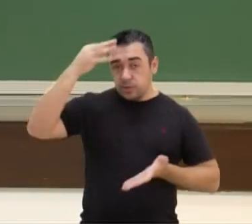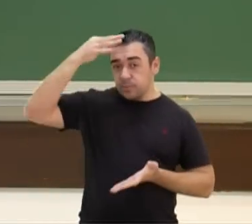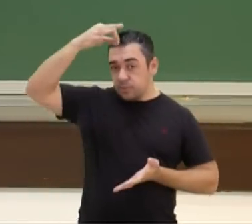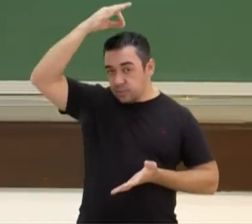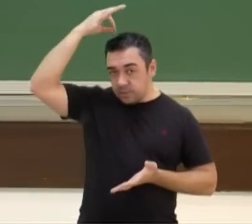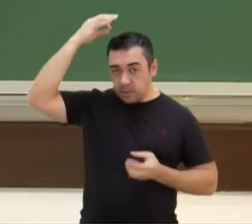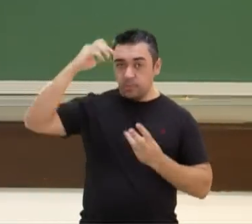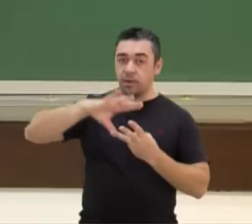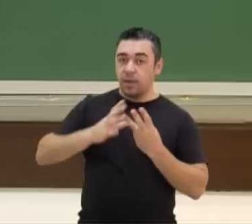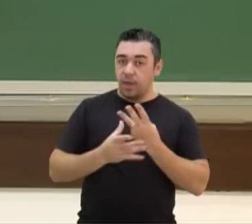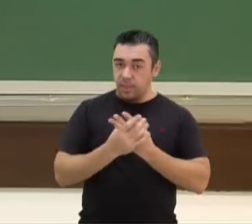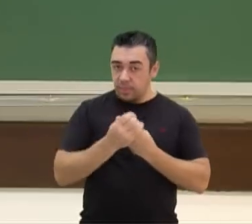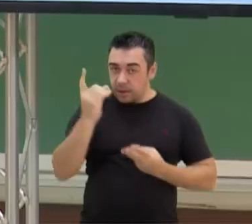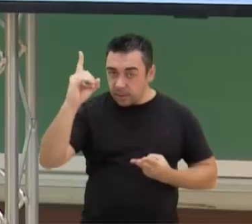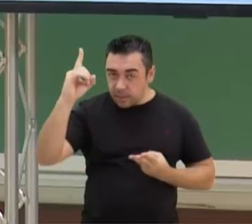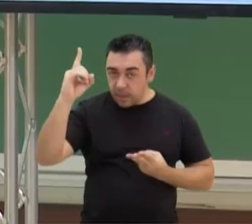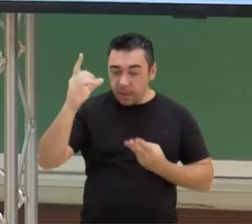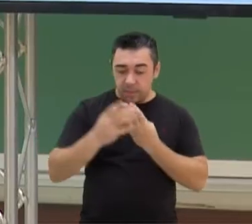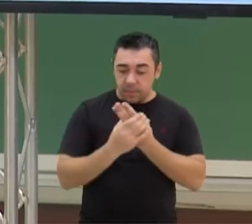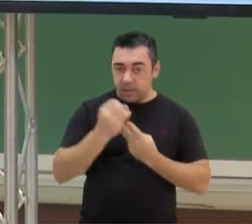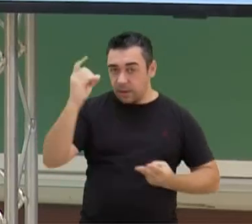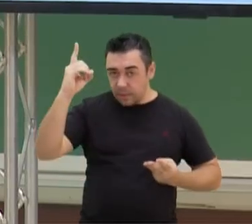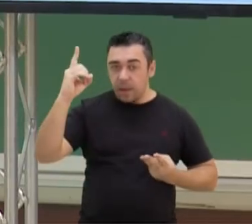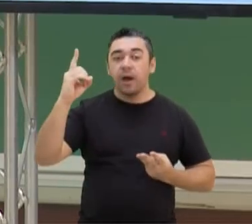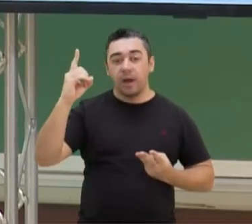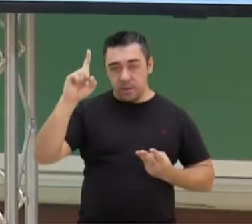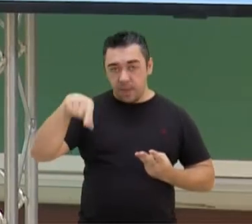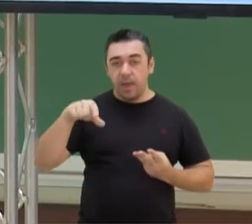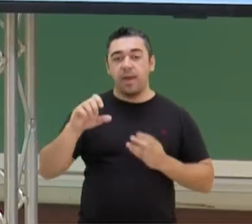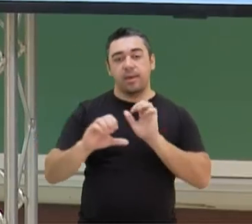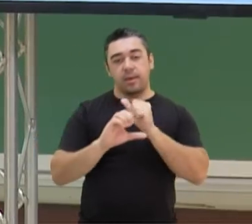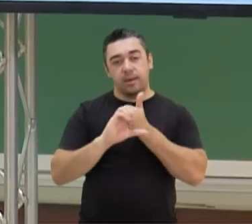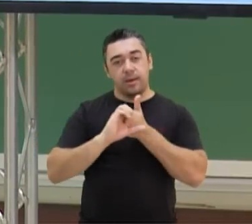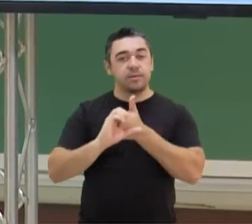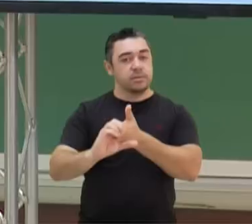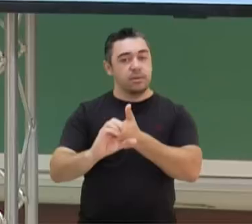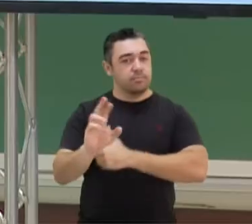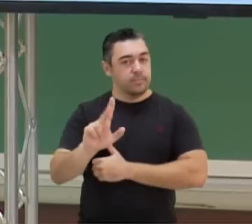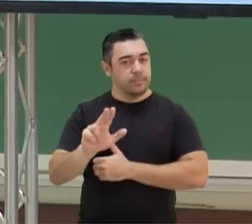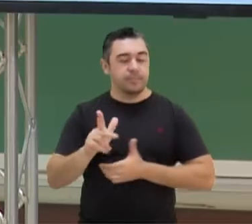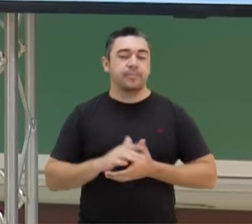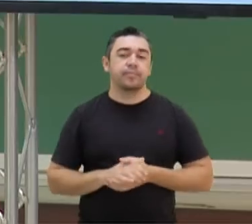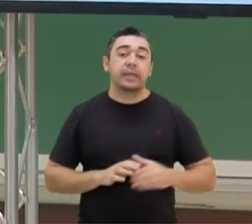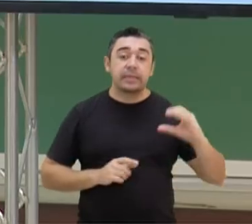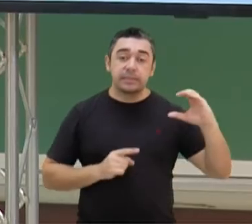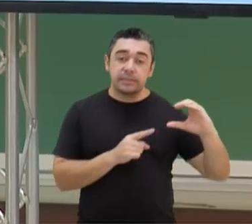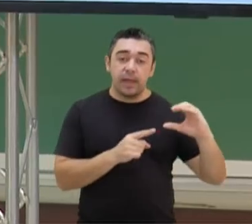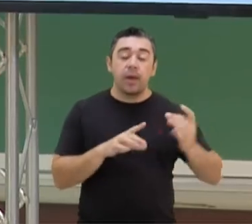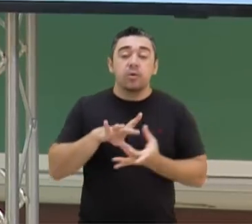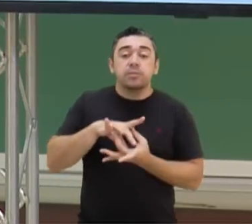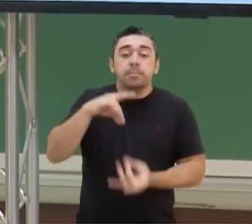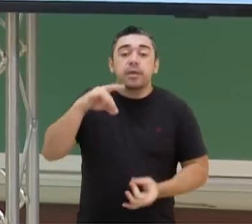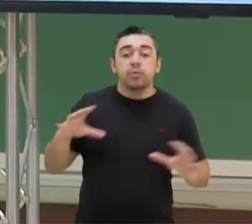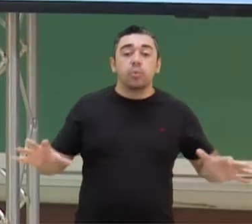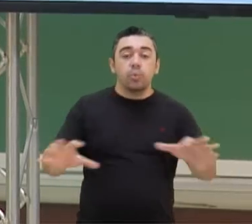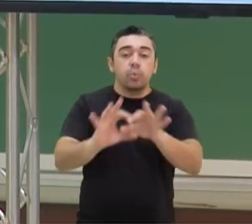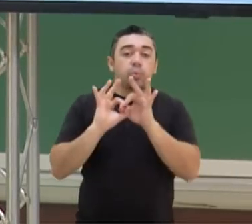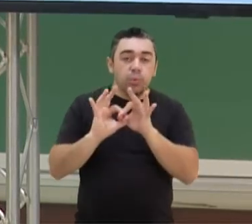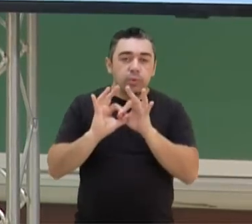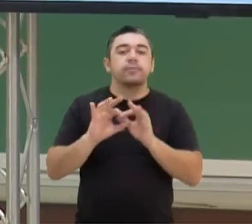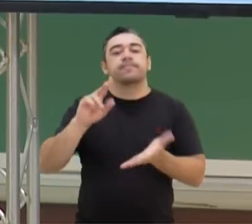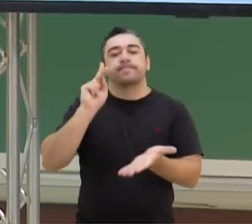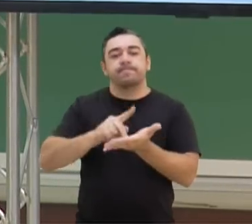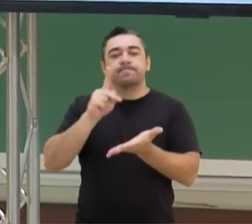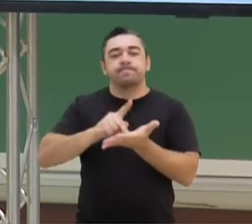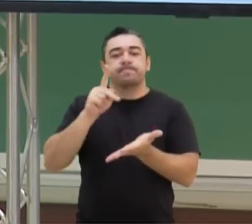a trindade cristã. Pai, Filho e Espírito Santo, a trindade cristã. Letra C, o Espírito que nos une?